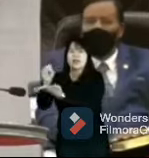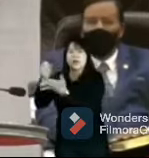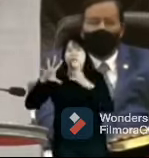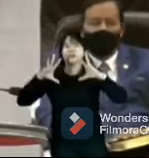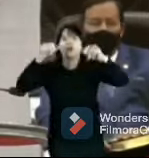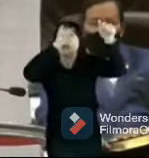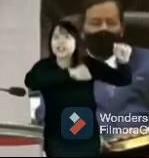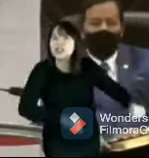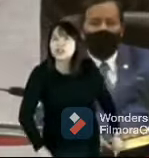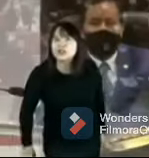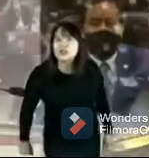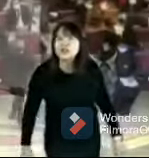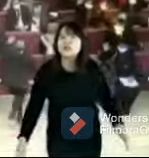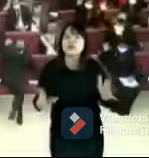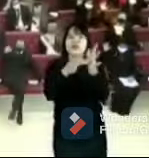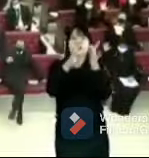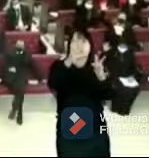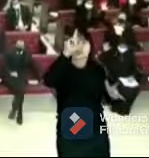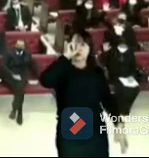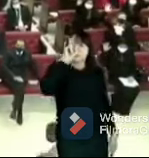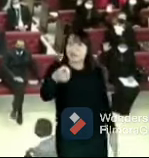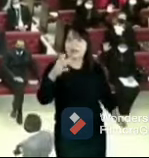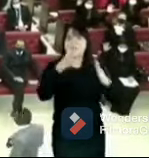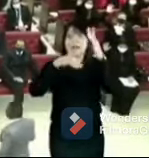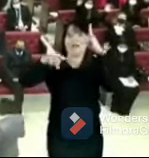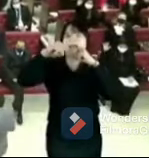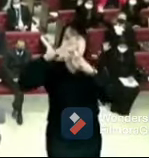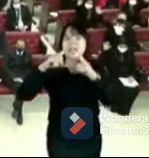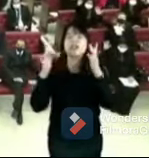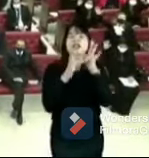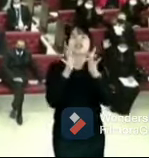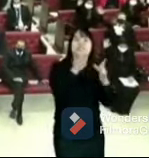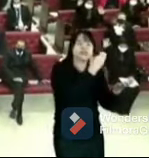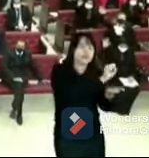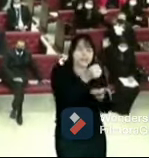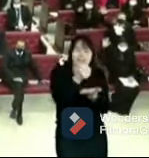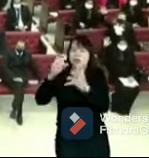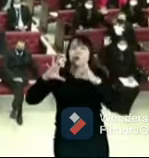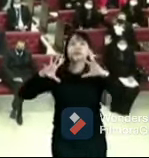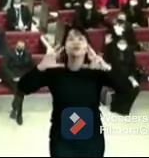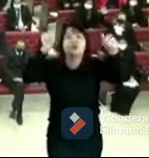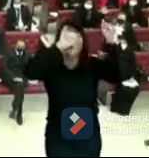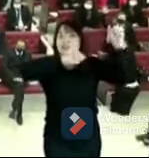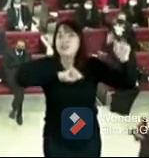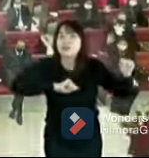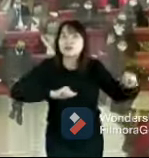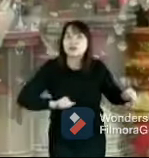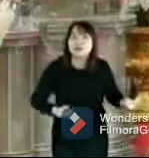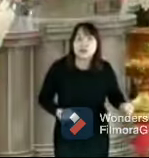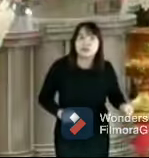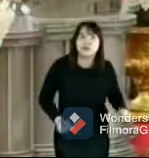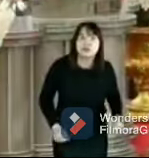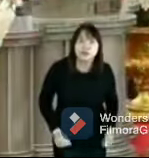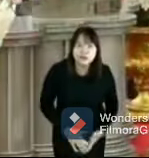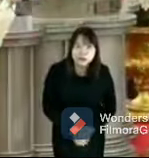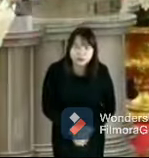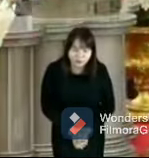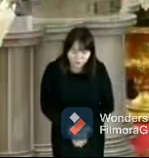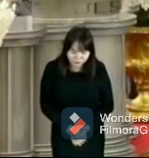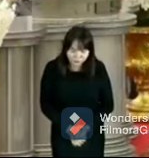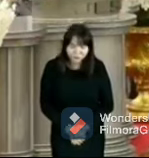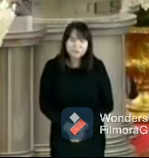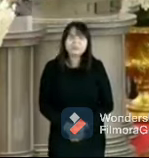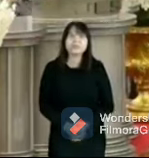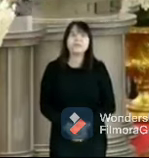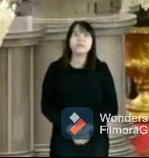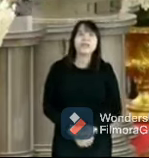eu que tenho, sou eu que dou crescimento. Um planta, o outro rega, mas o crescimento é minha responsabilidade e